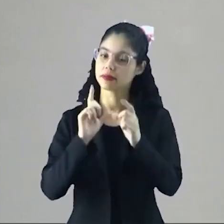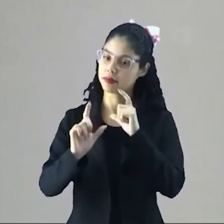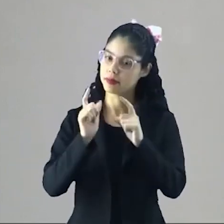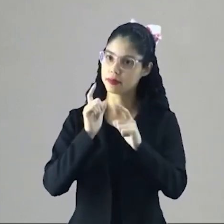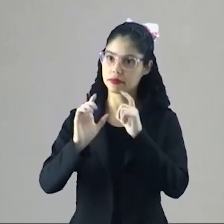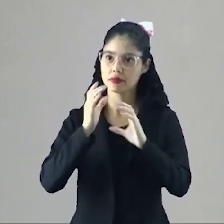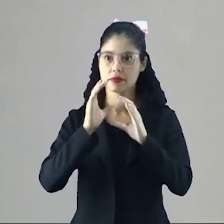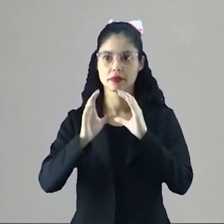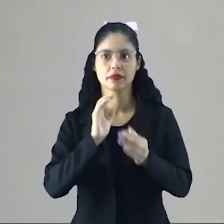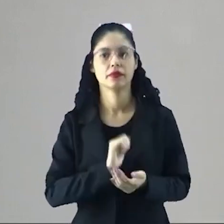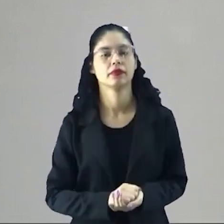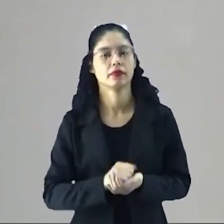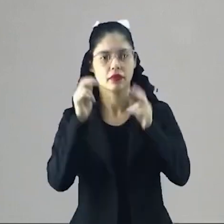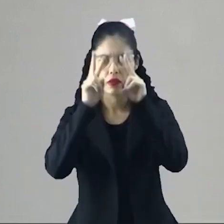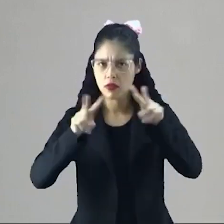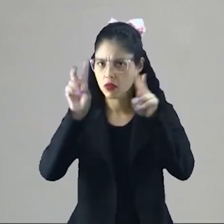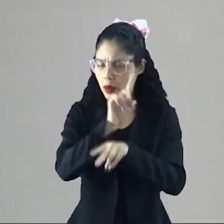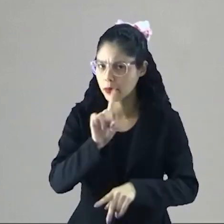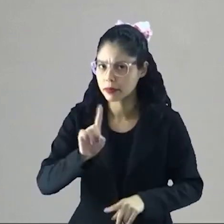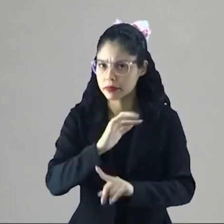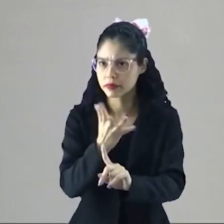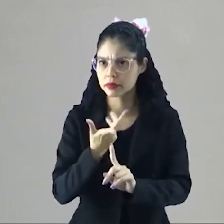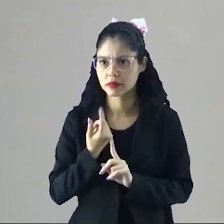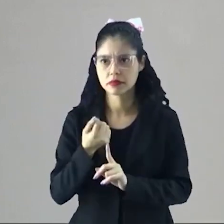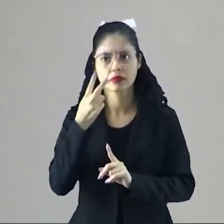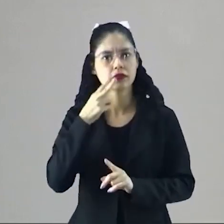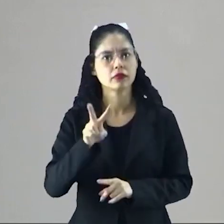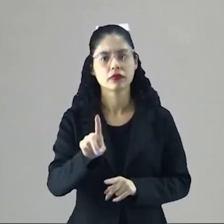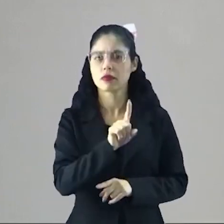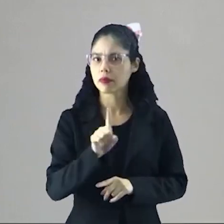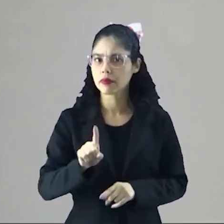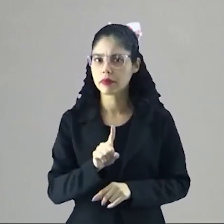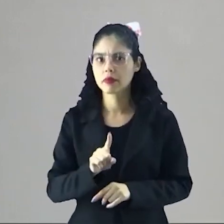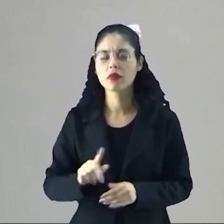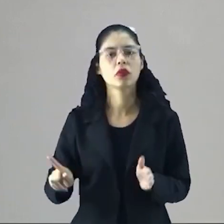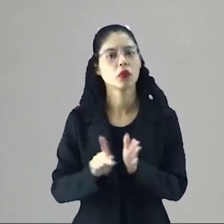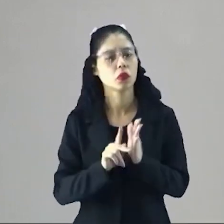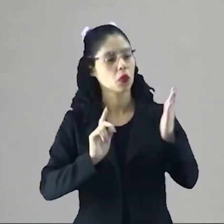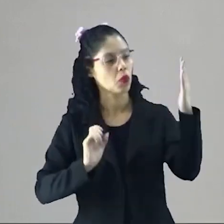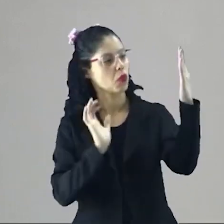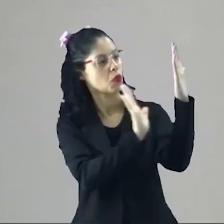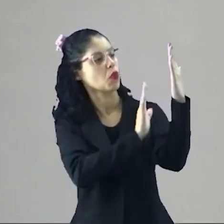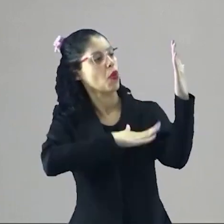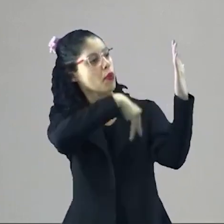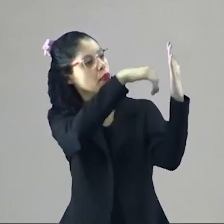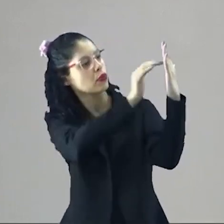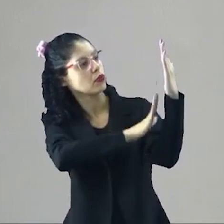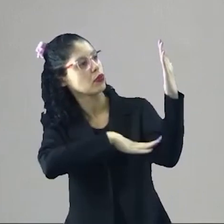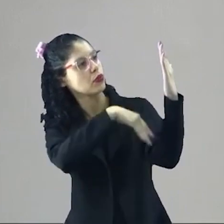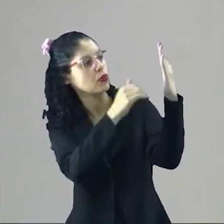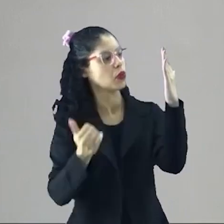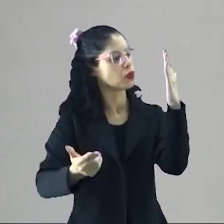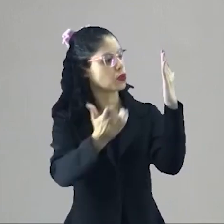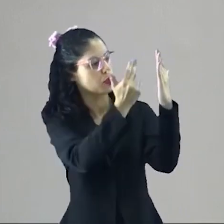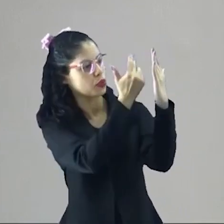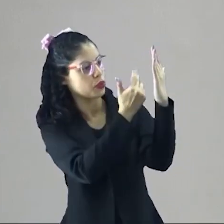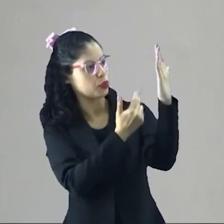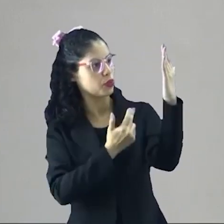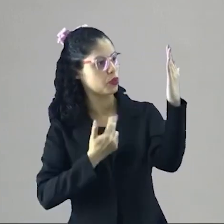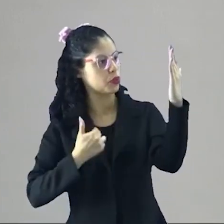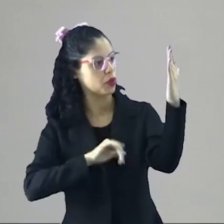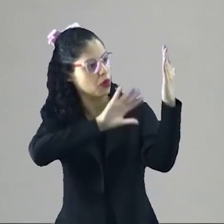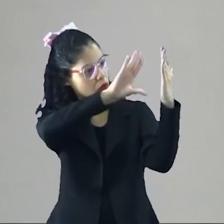cantando. As artes visuais não. As artes visuais ele faz a sua tela, sua pintura, seu desenho,